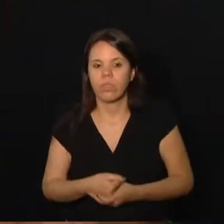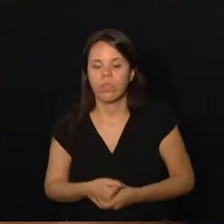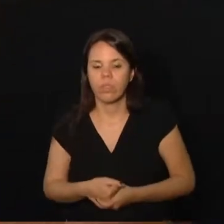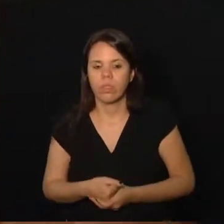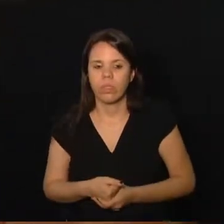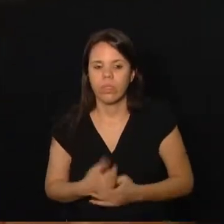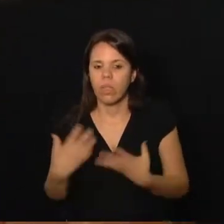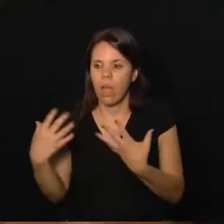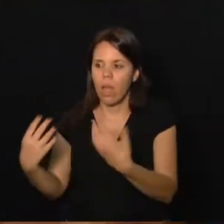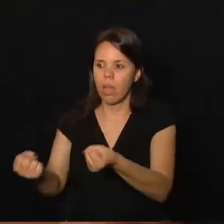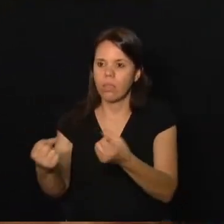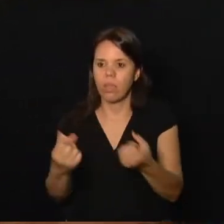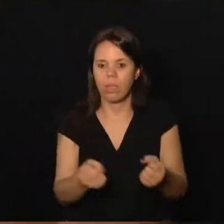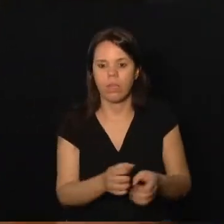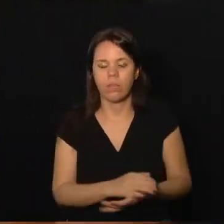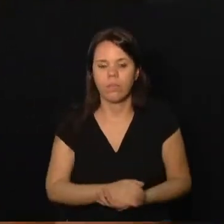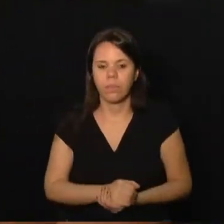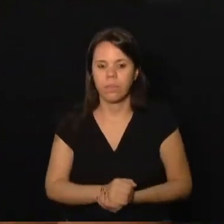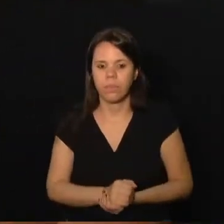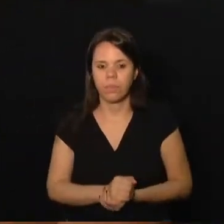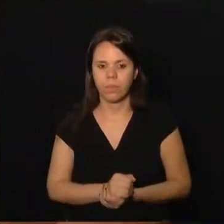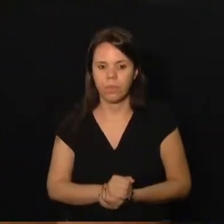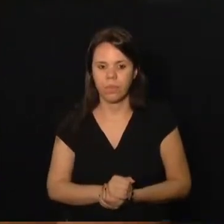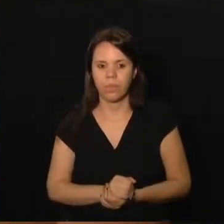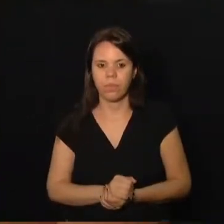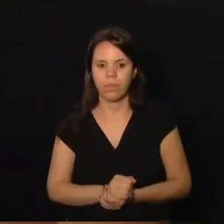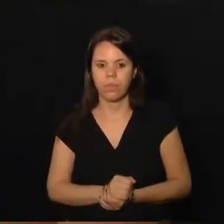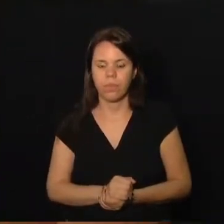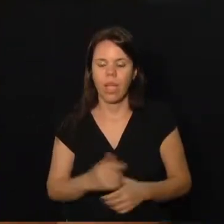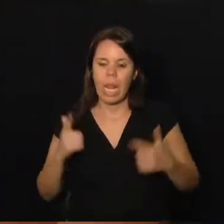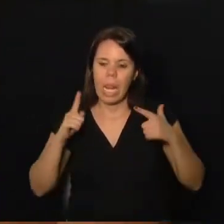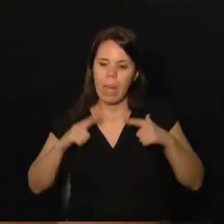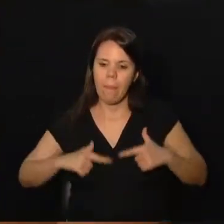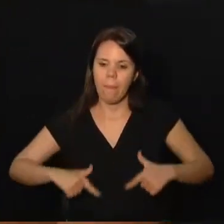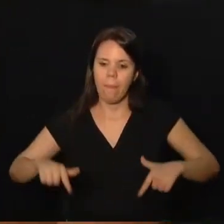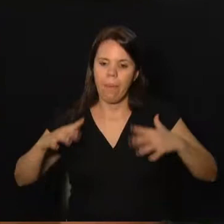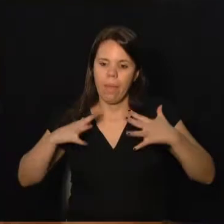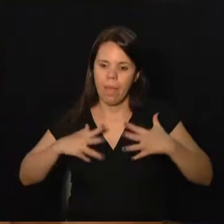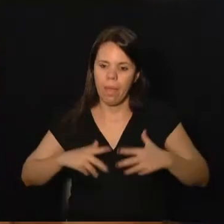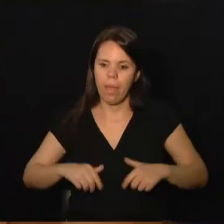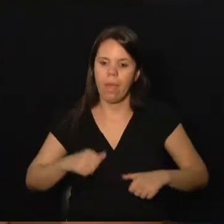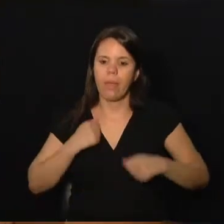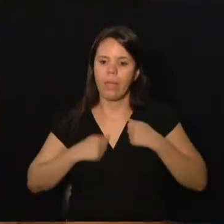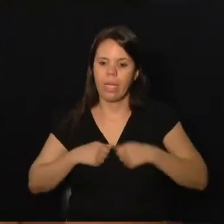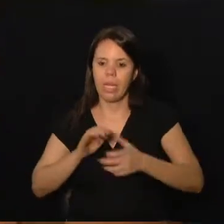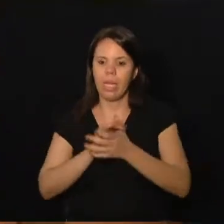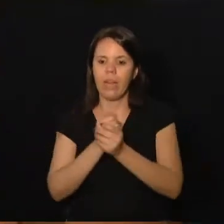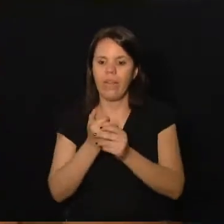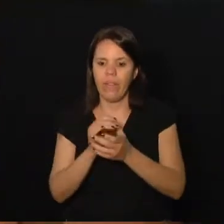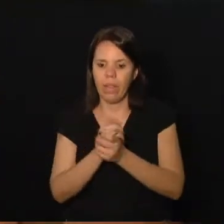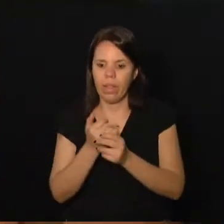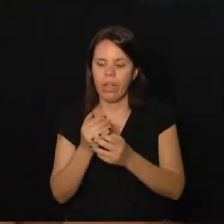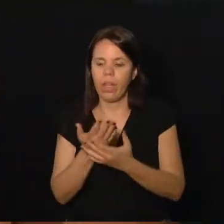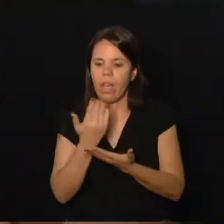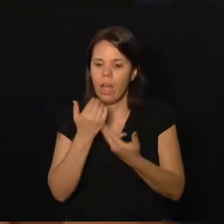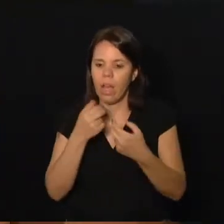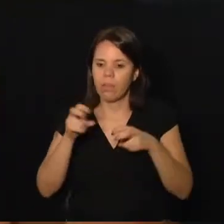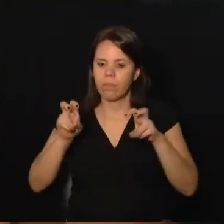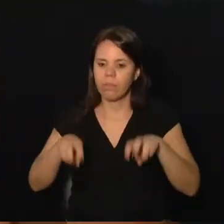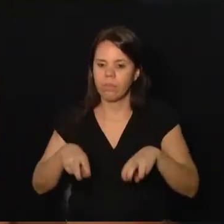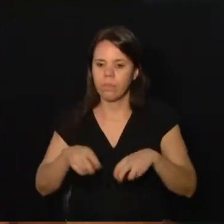de aceitação na questão higiene pessoal, que ele possa lavar uma mão, se alimentar